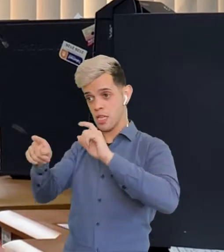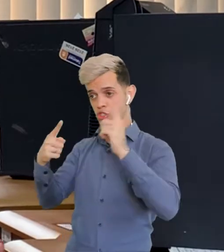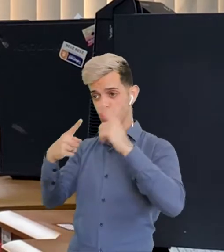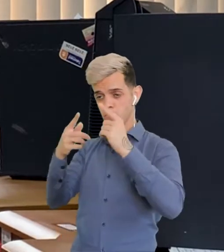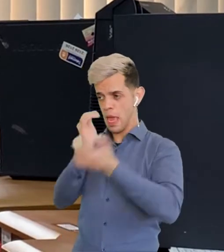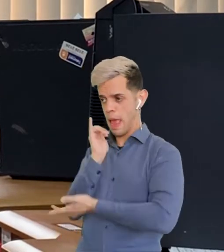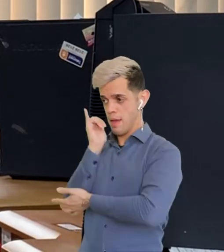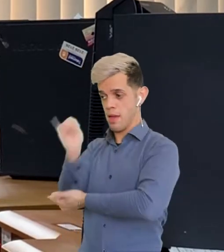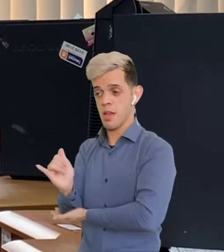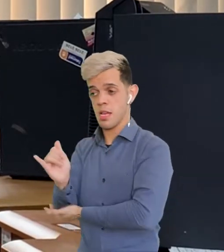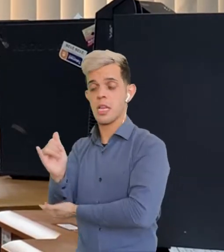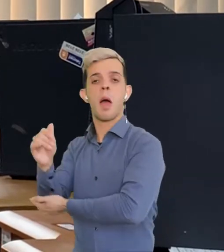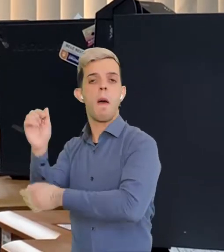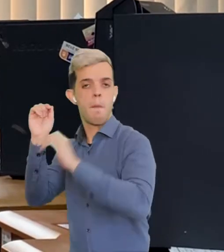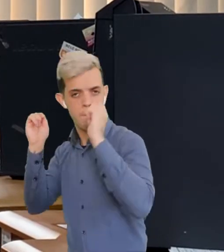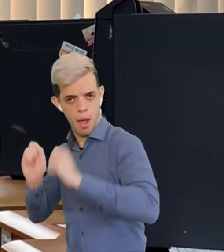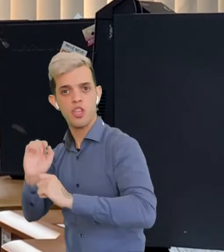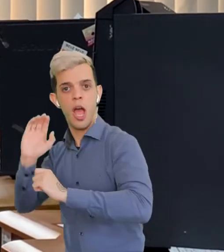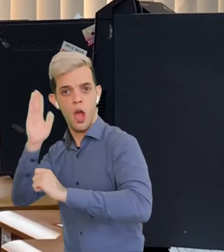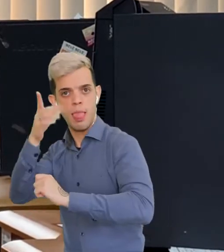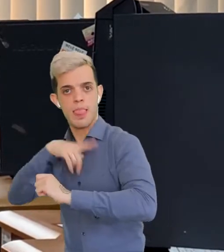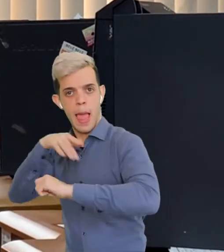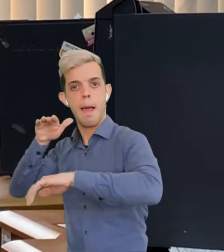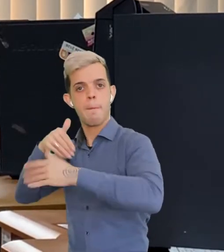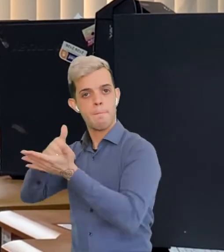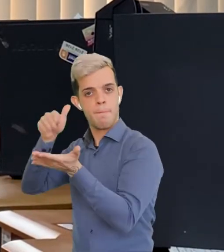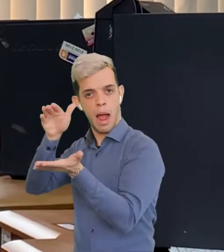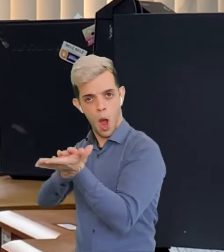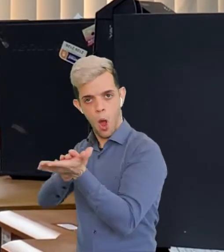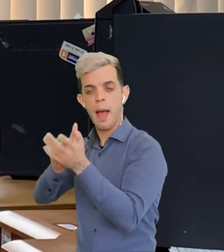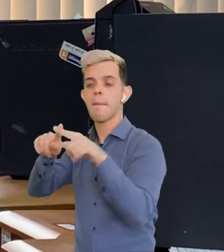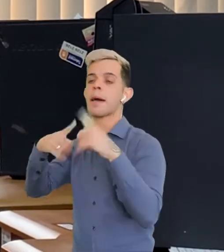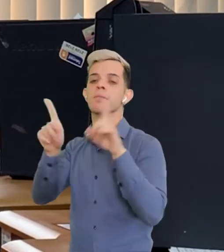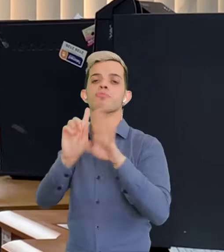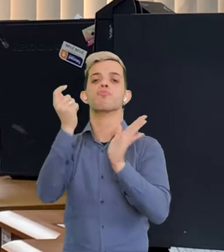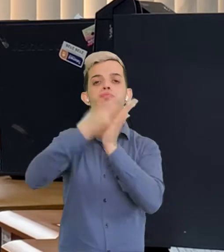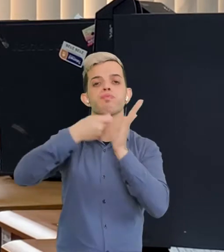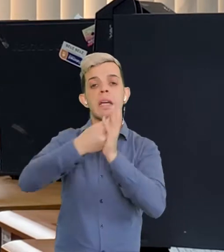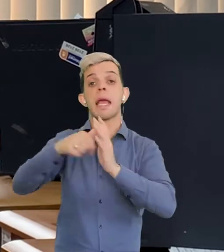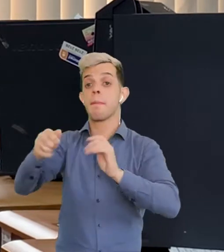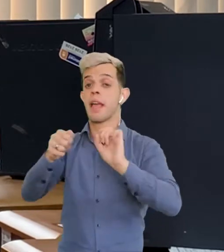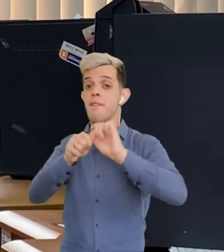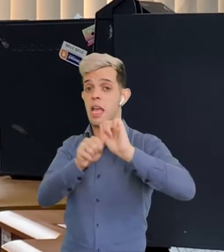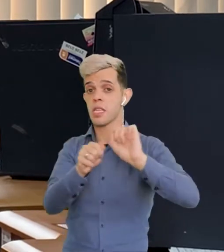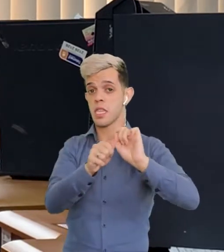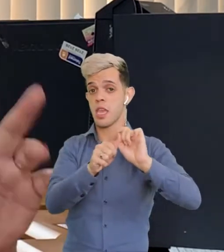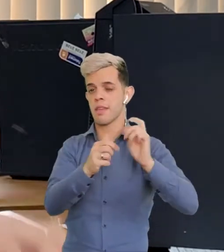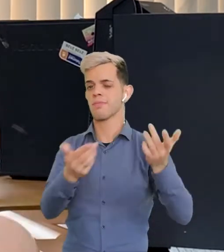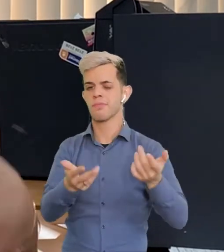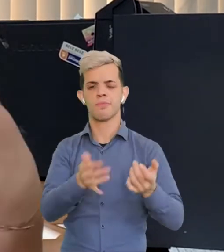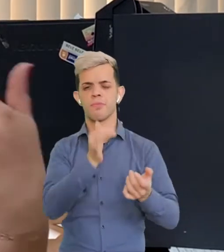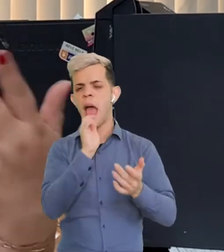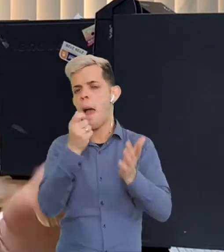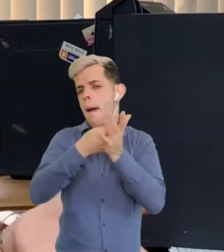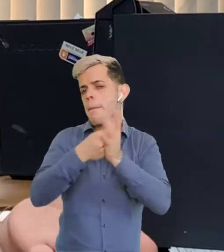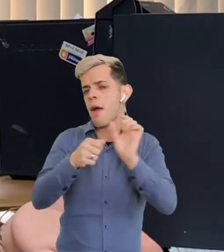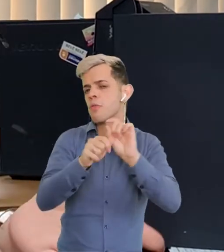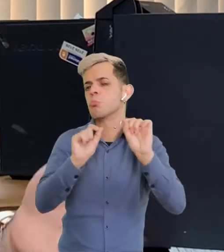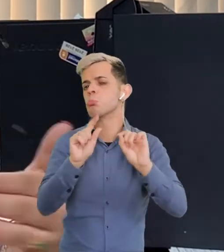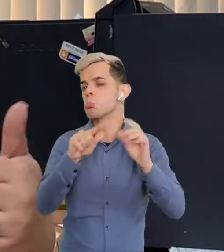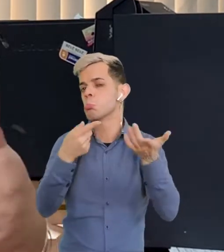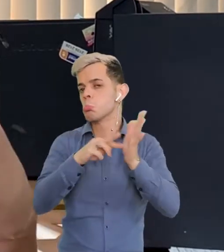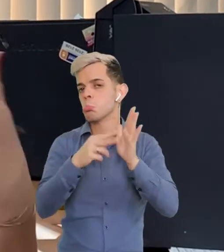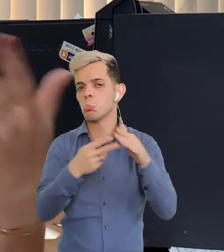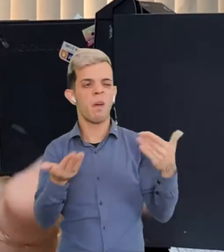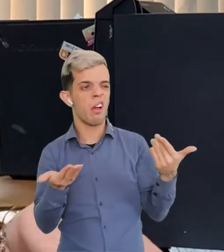gera tanto a multa, a penalidade, como também a obrigação de fazer. A obrigação de